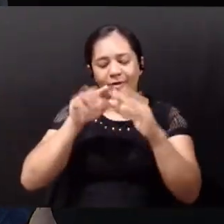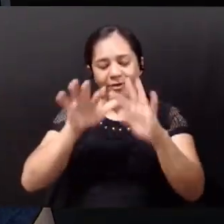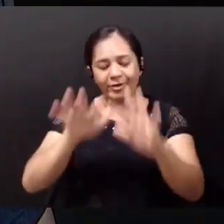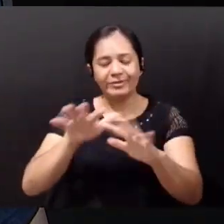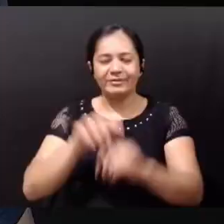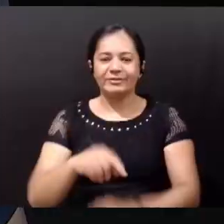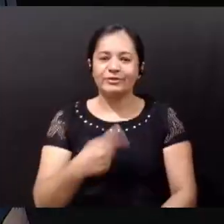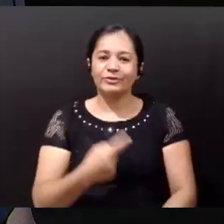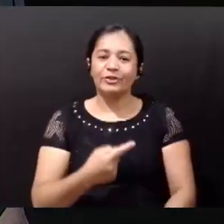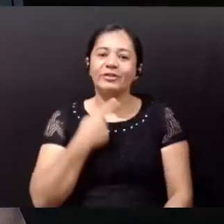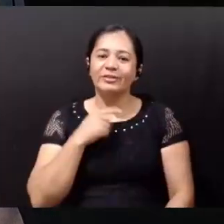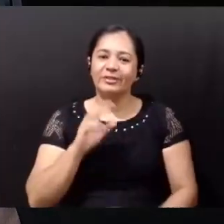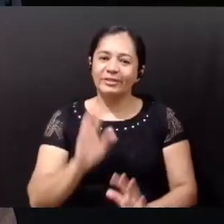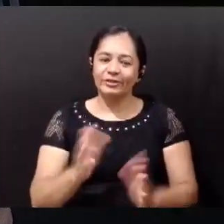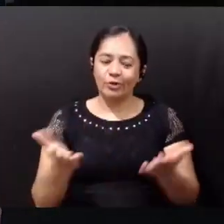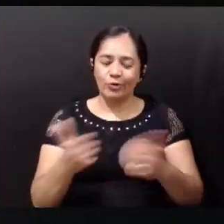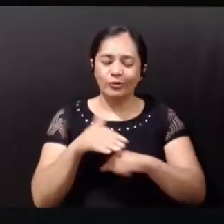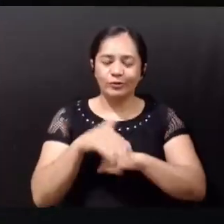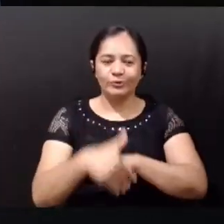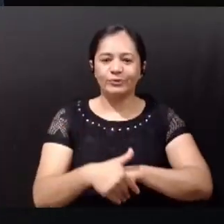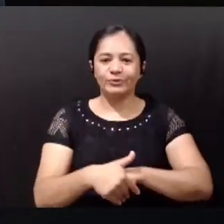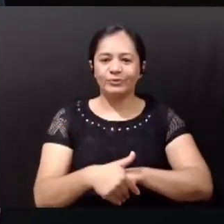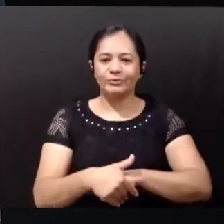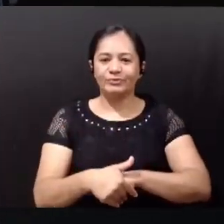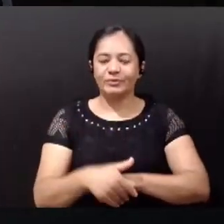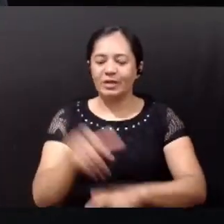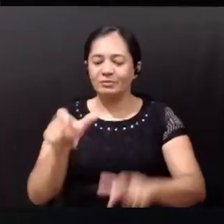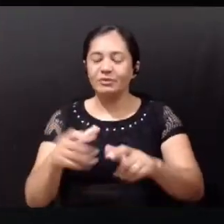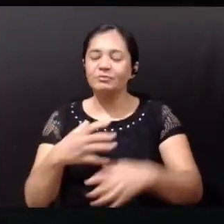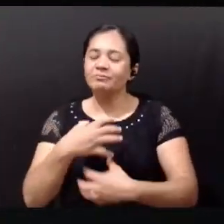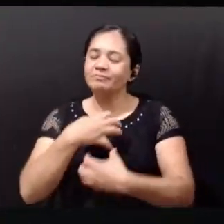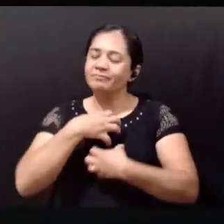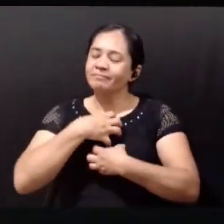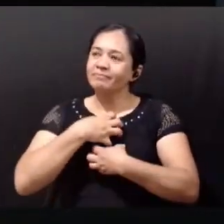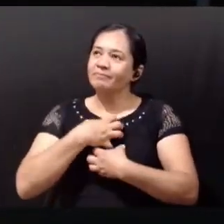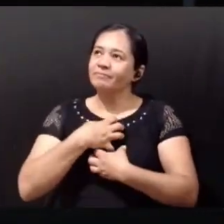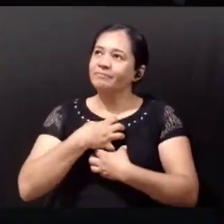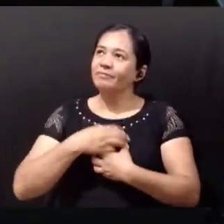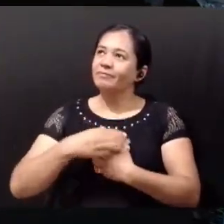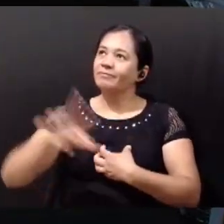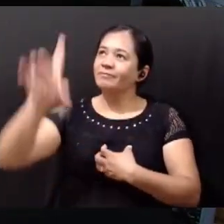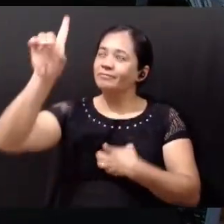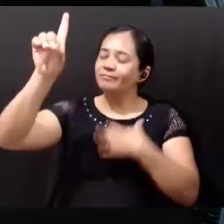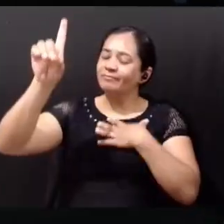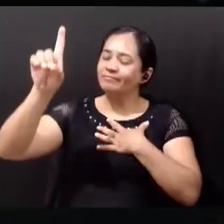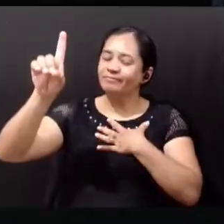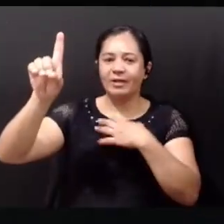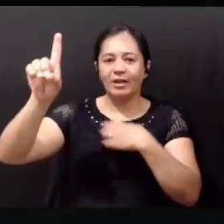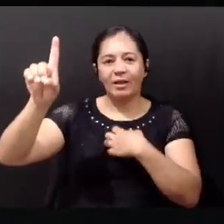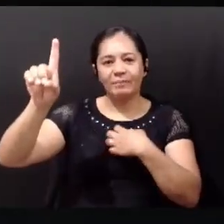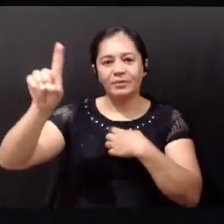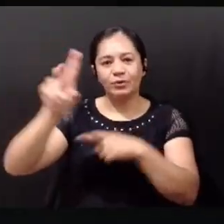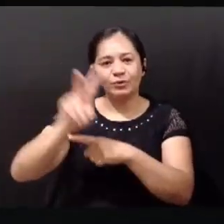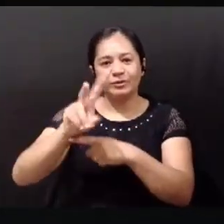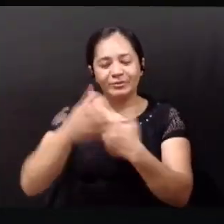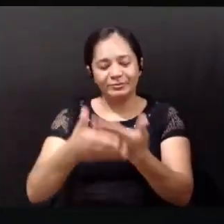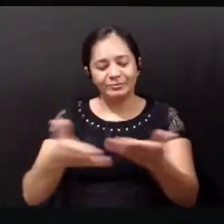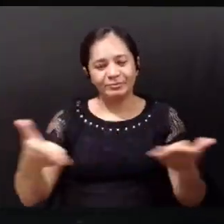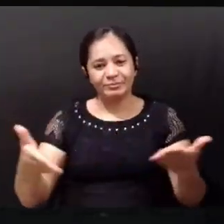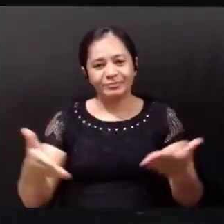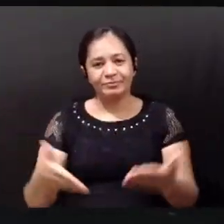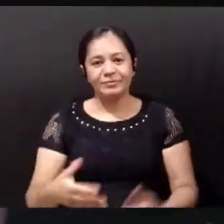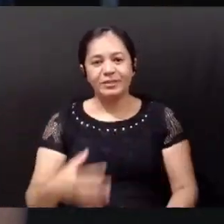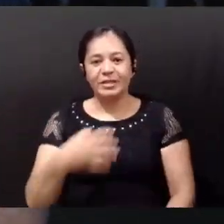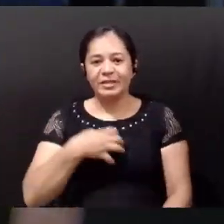que nessa noite eles sintam a presença de Deus, o cuidado de Deus por eles. E que sintam a vontade de ir